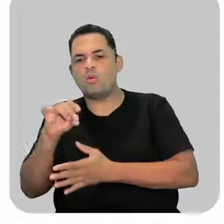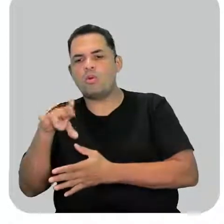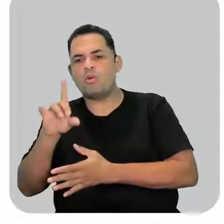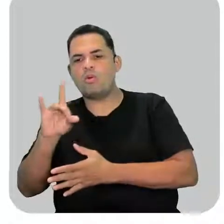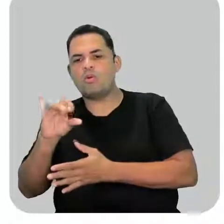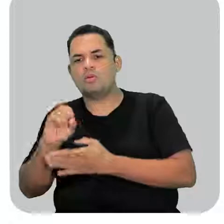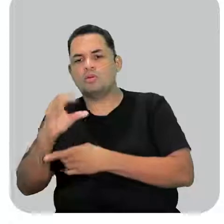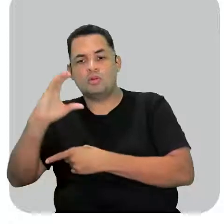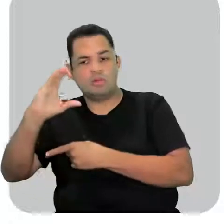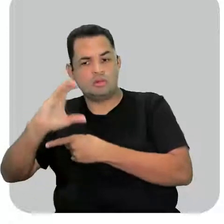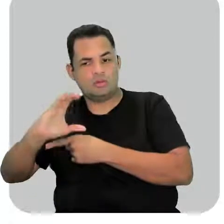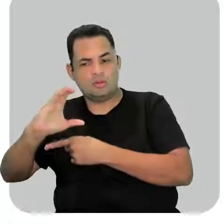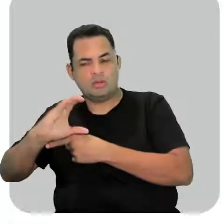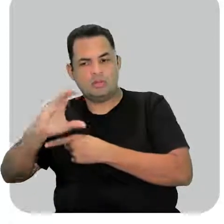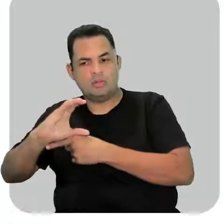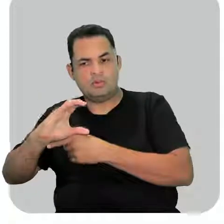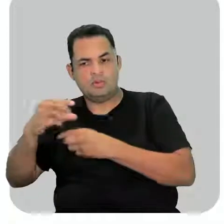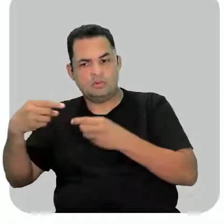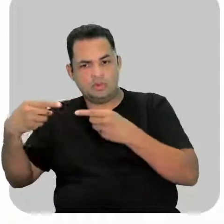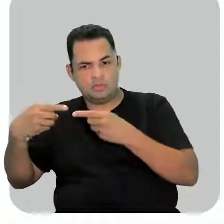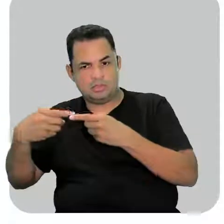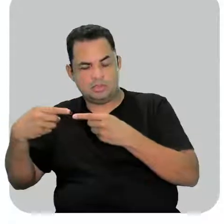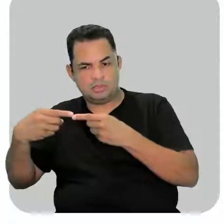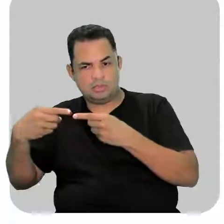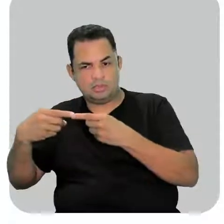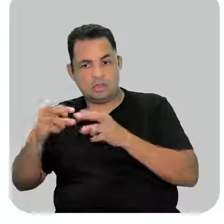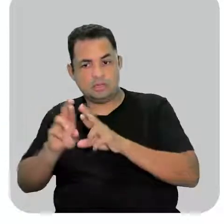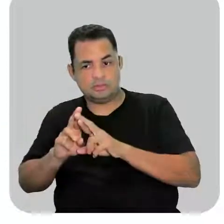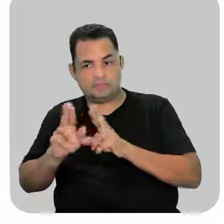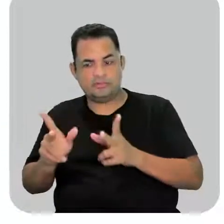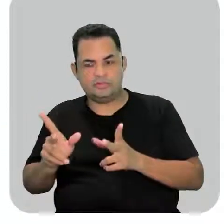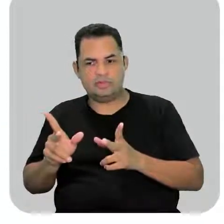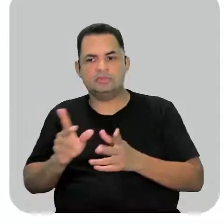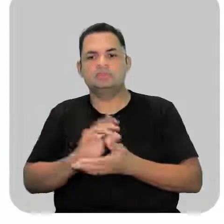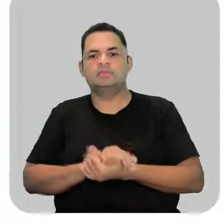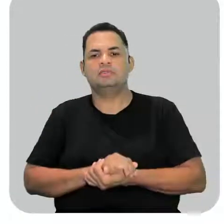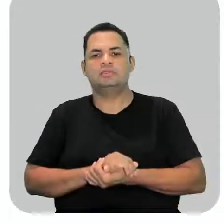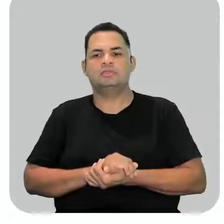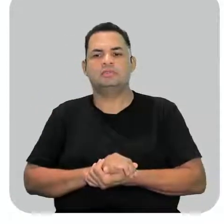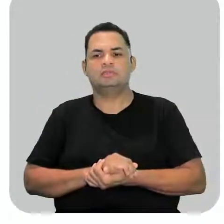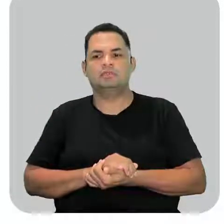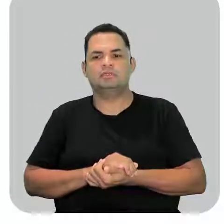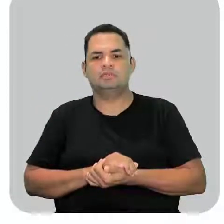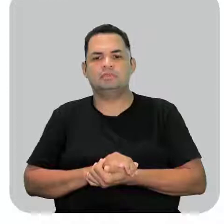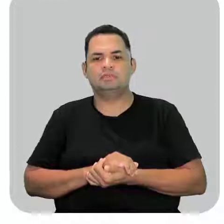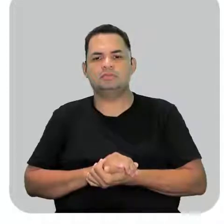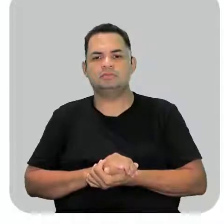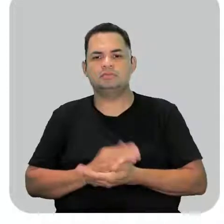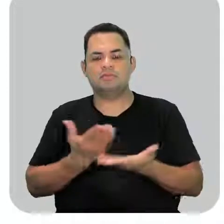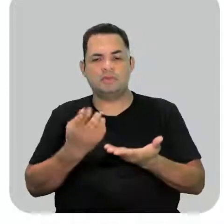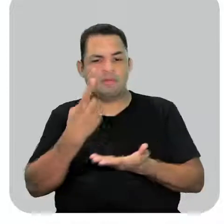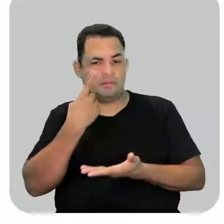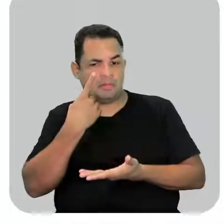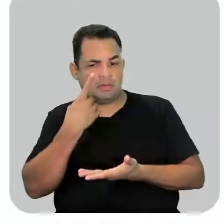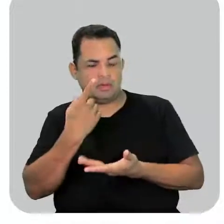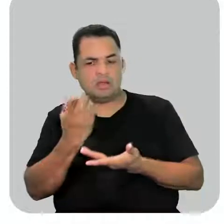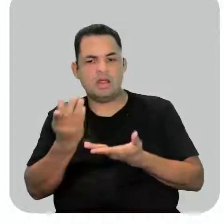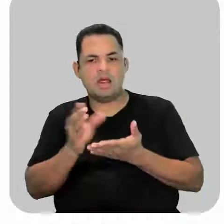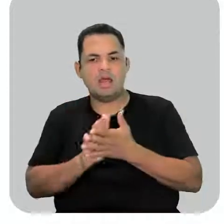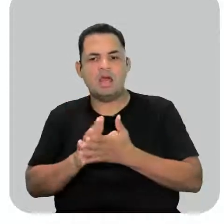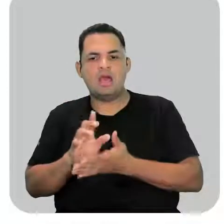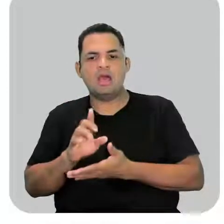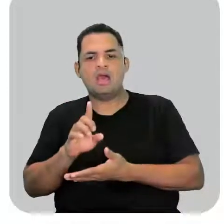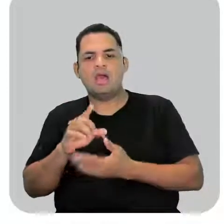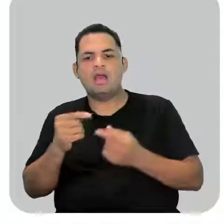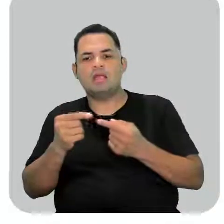no carbono. Isso é uma grande diferença, fora a ligação dativa entre o nitrogênio